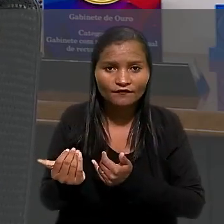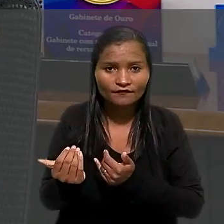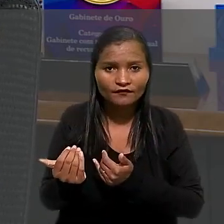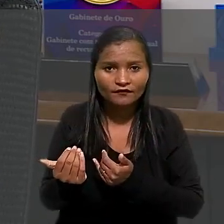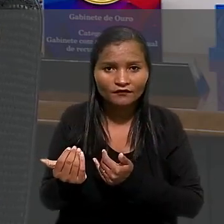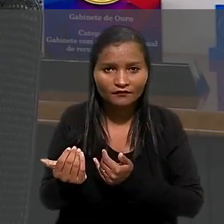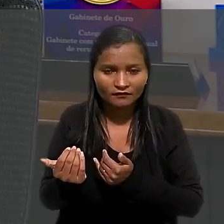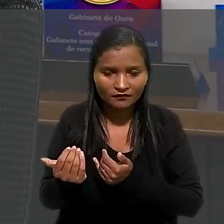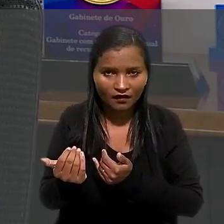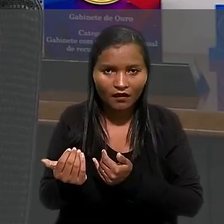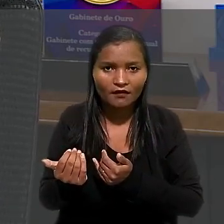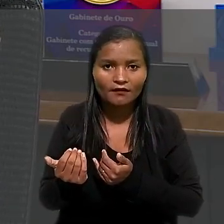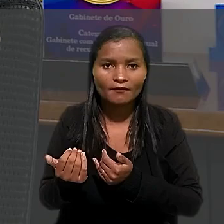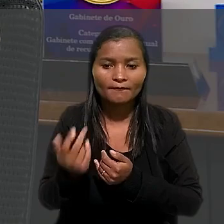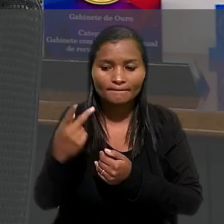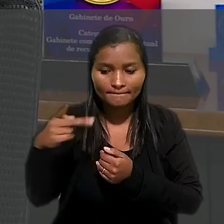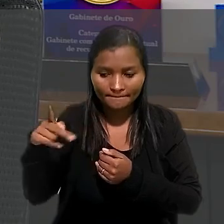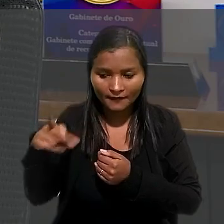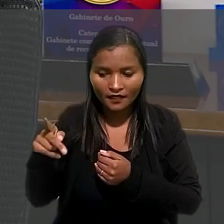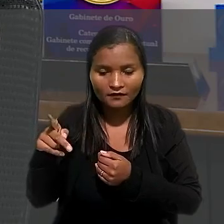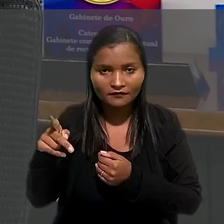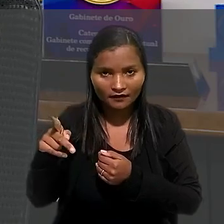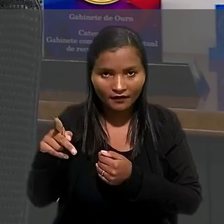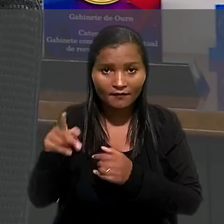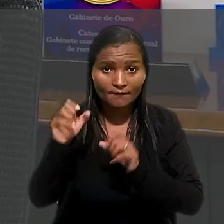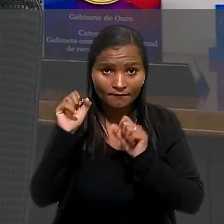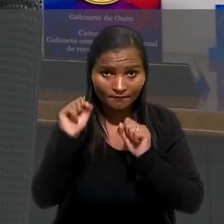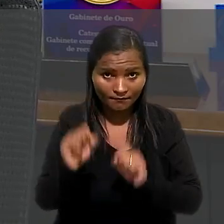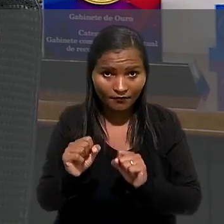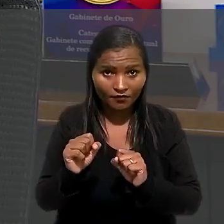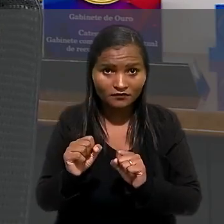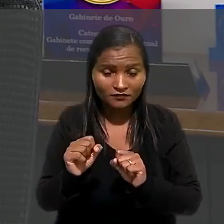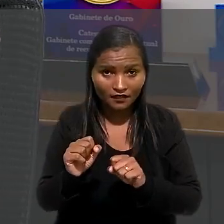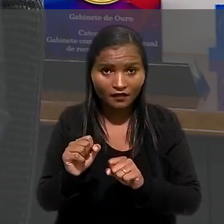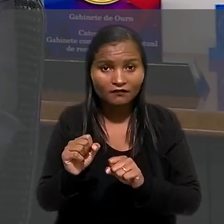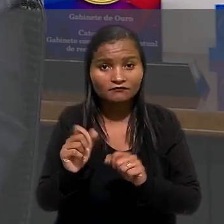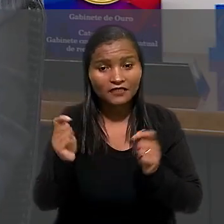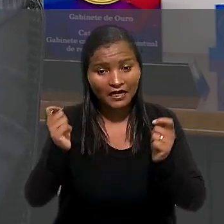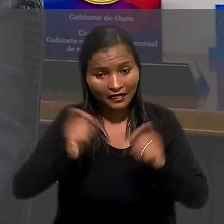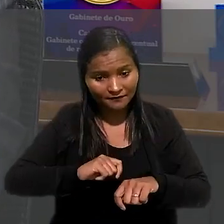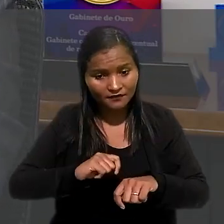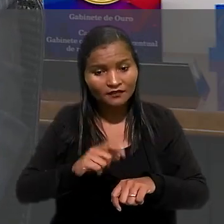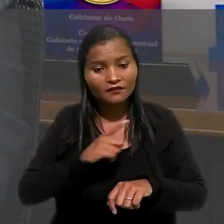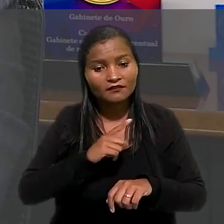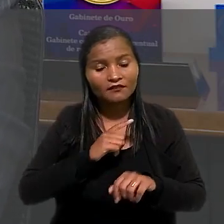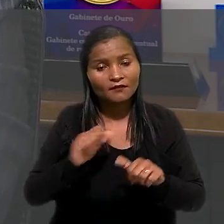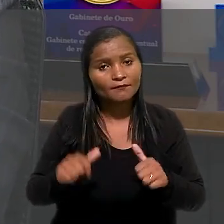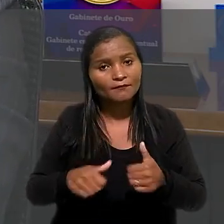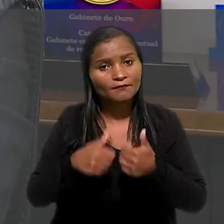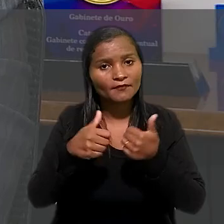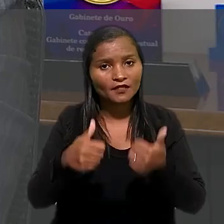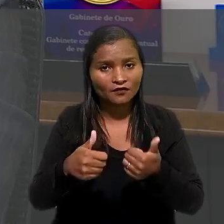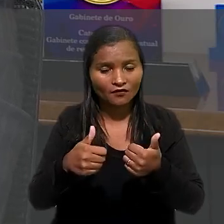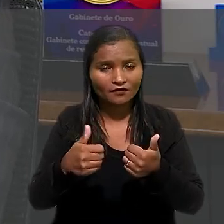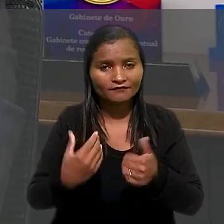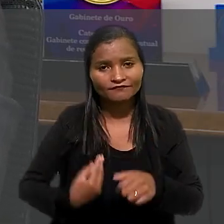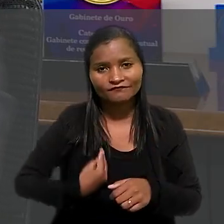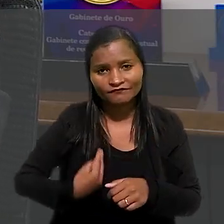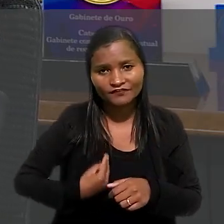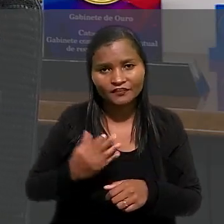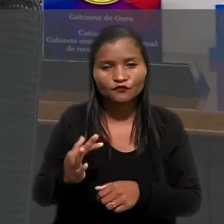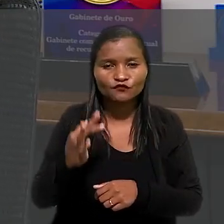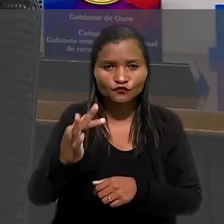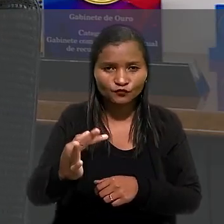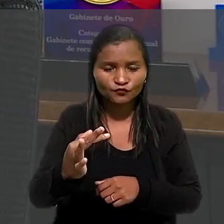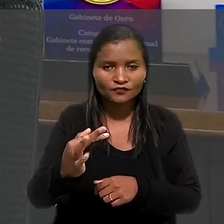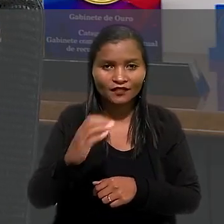o jovem, né, para que ele possa, através desta capacitação, ter melhores condições